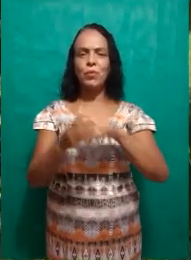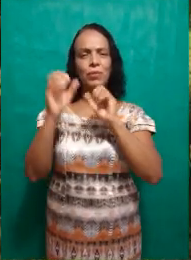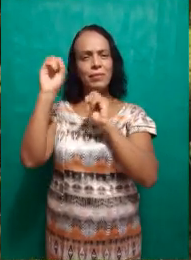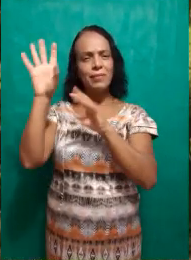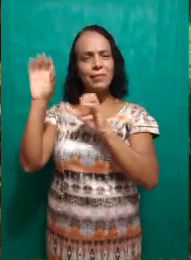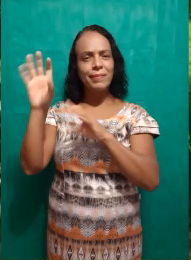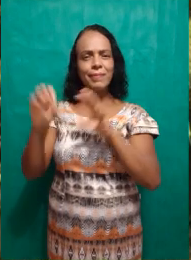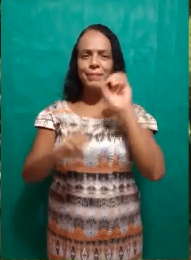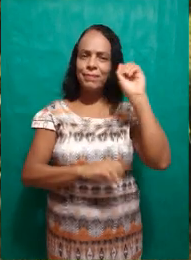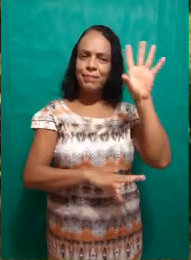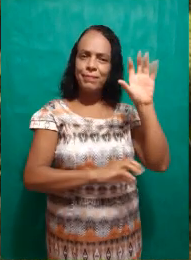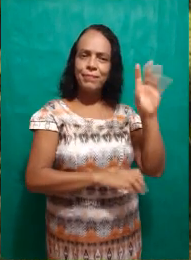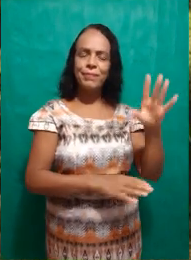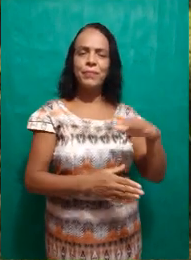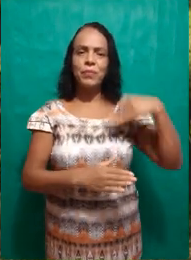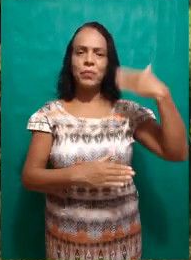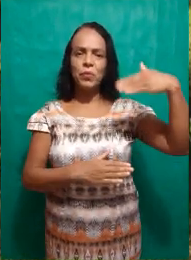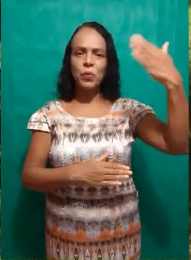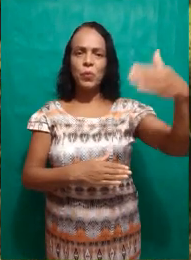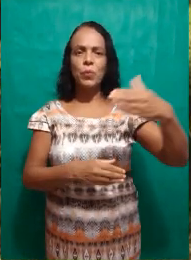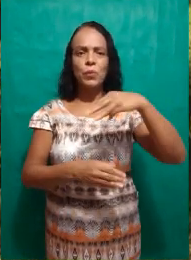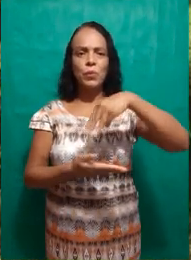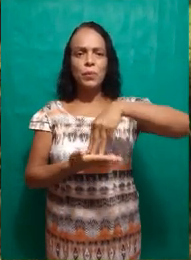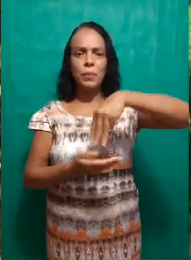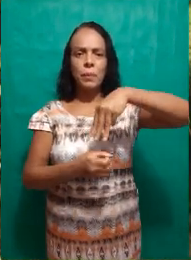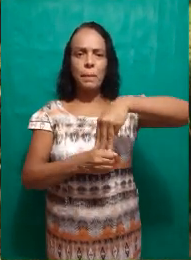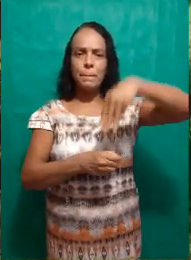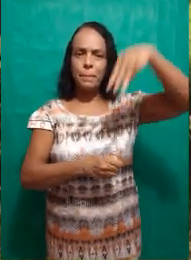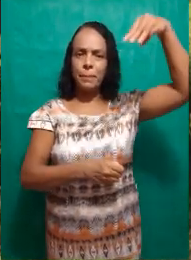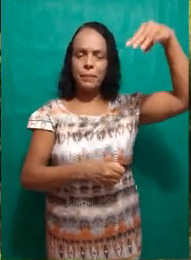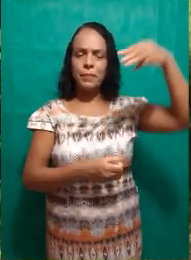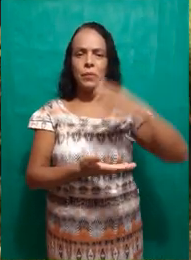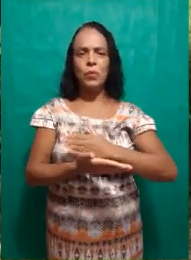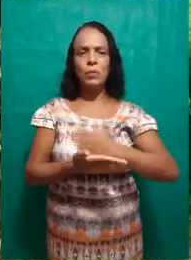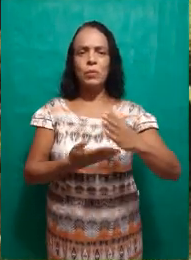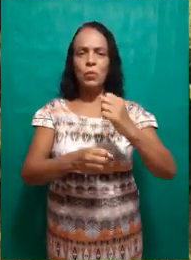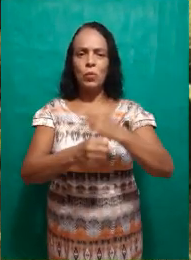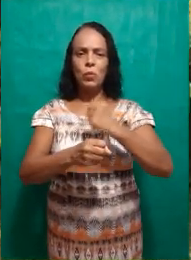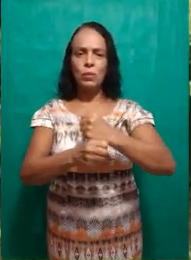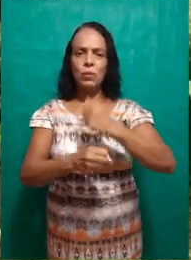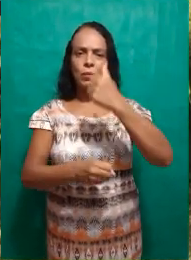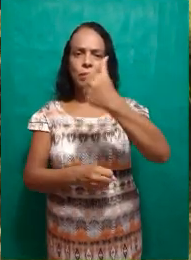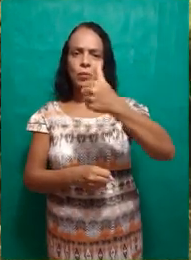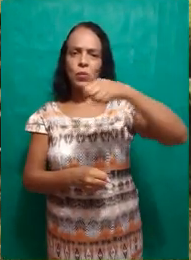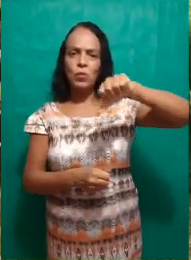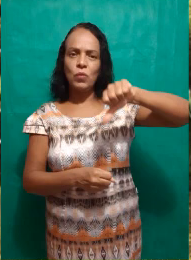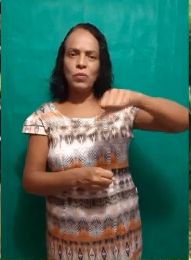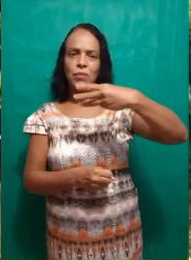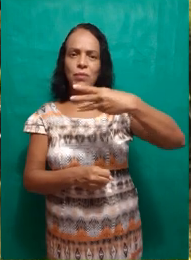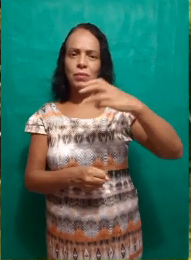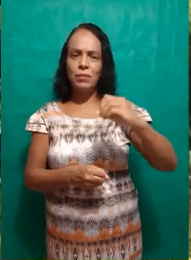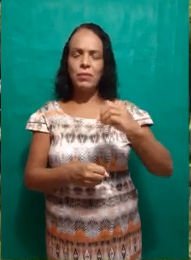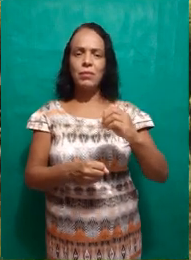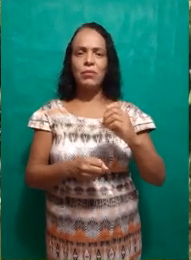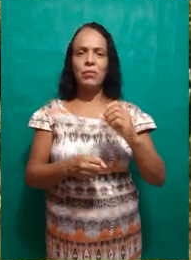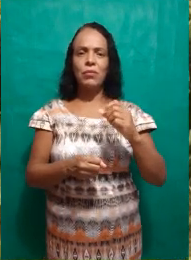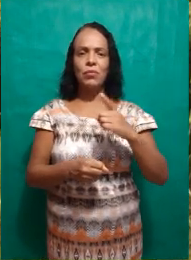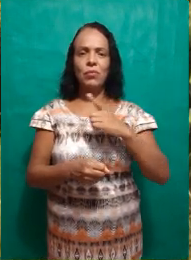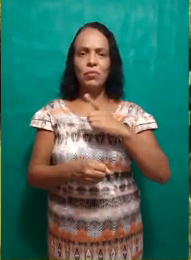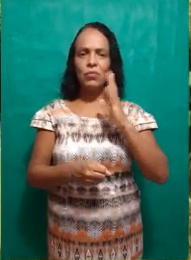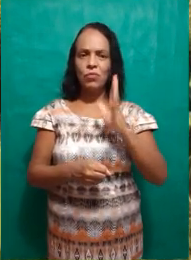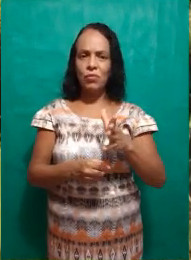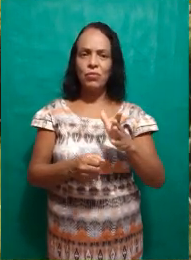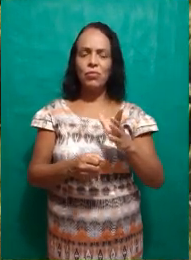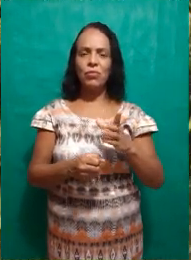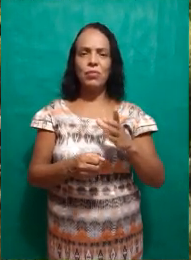instituído. Olha, quando o mestre começou lá em 30, já existia a disposição